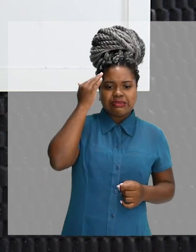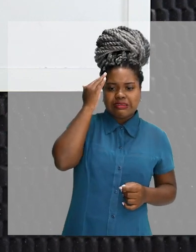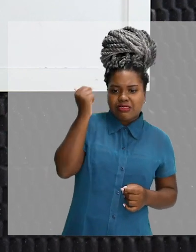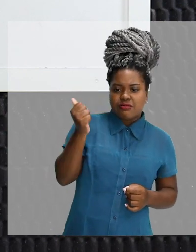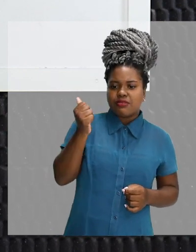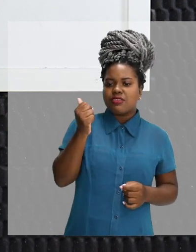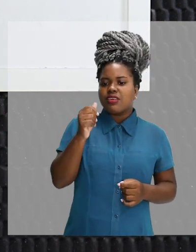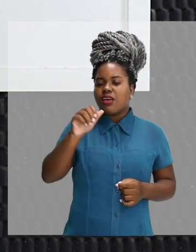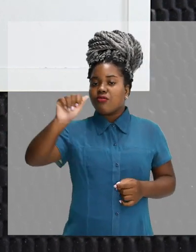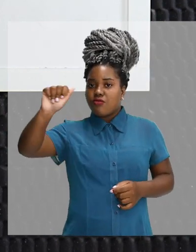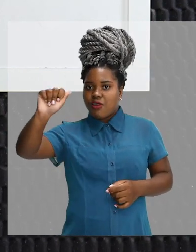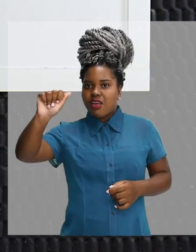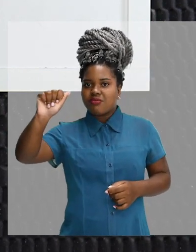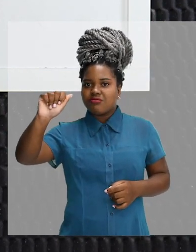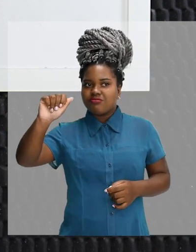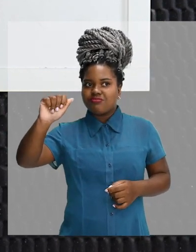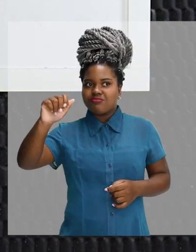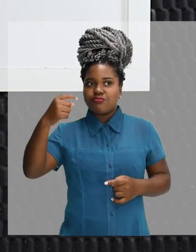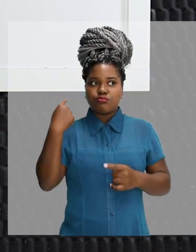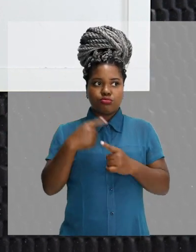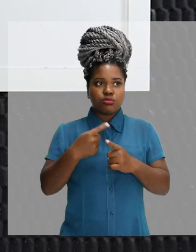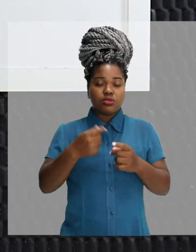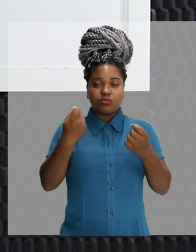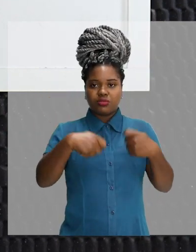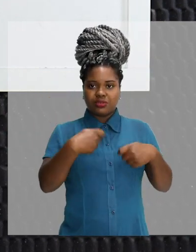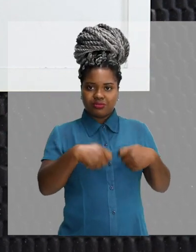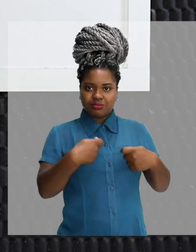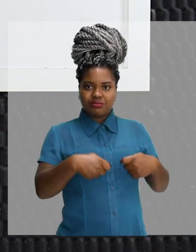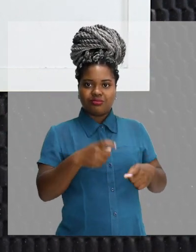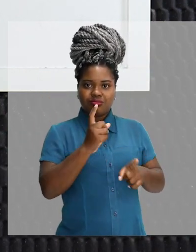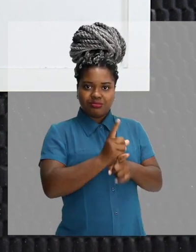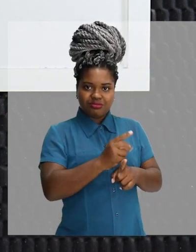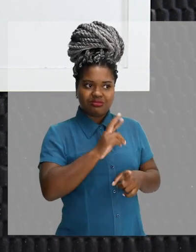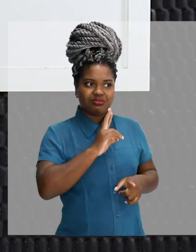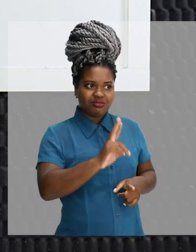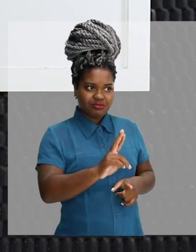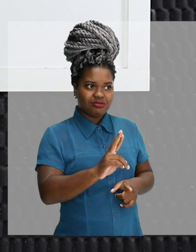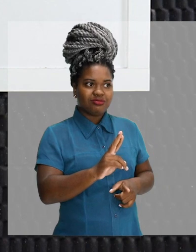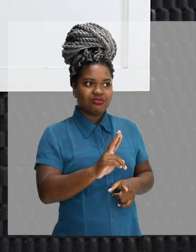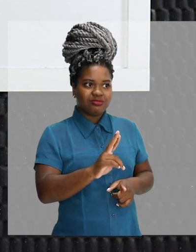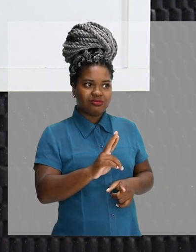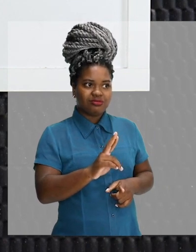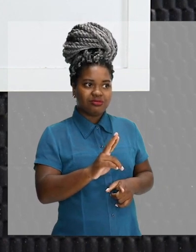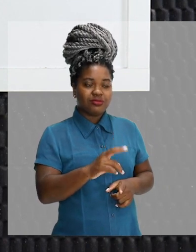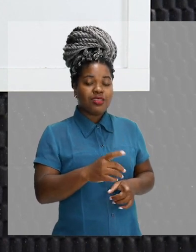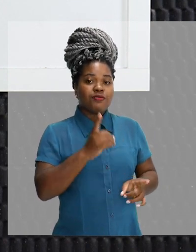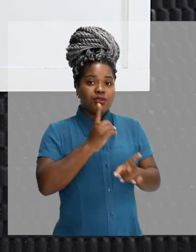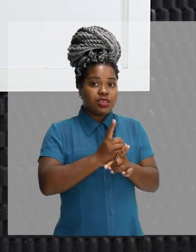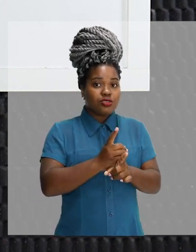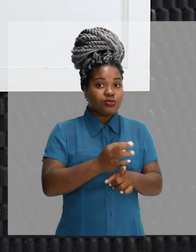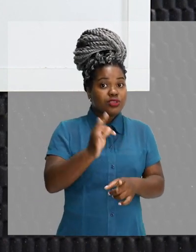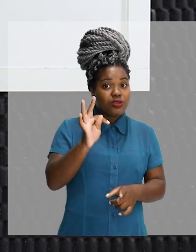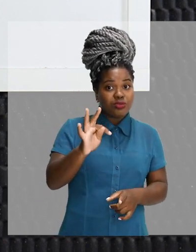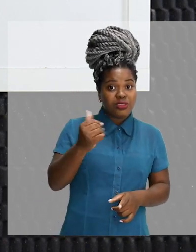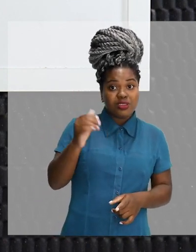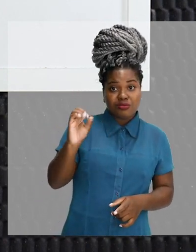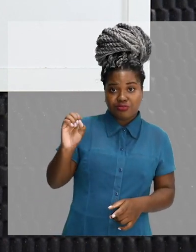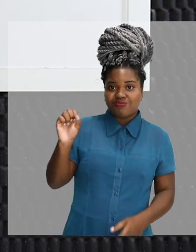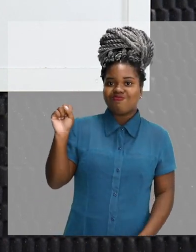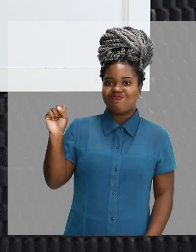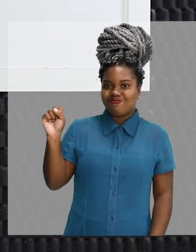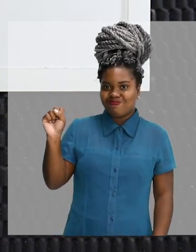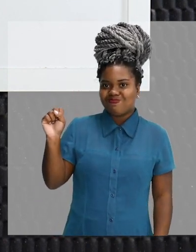utilizar uma segunda função do movimento uniformemente variado, para justamente encontrar a minha velocidade lá no tempo igual